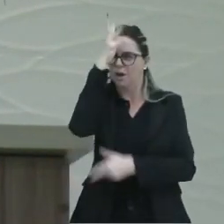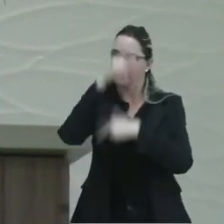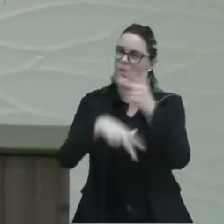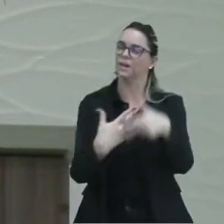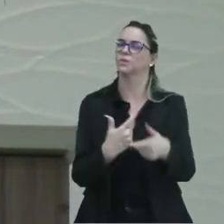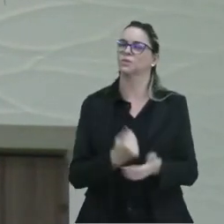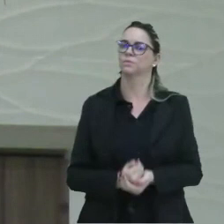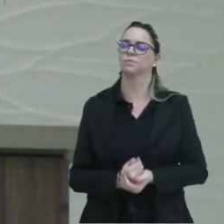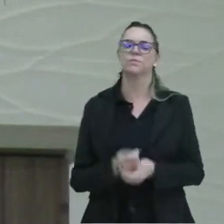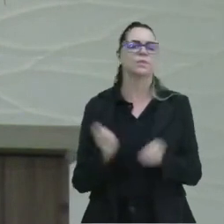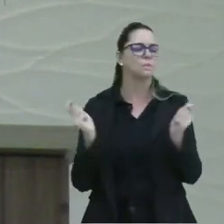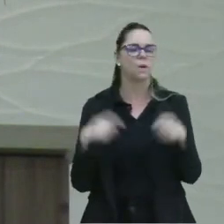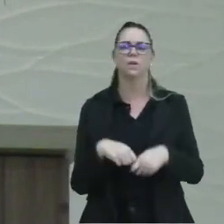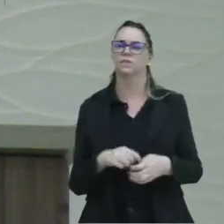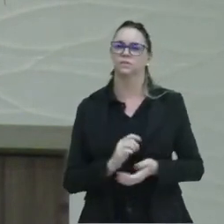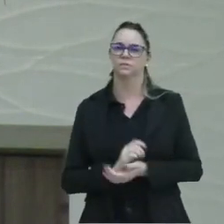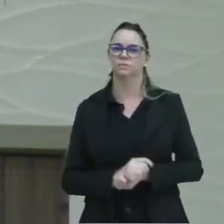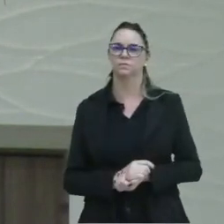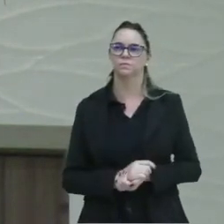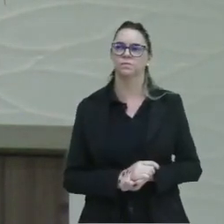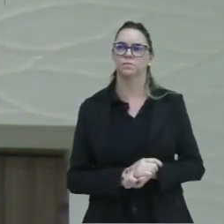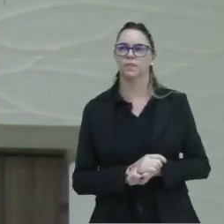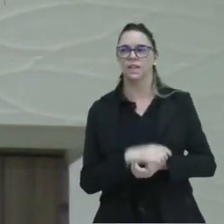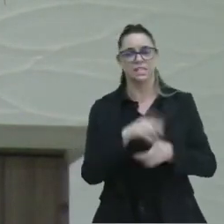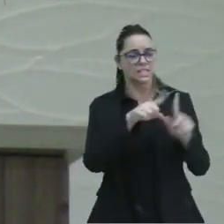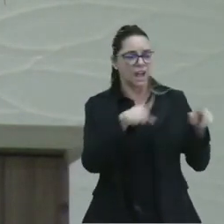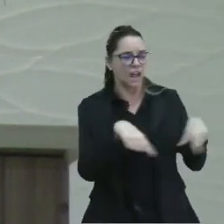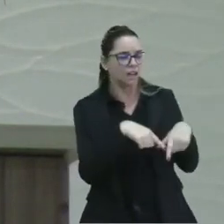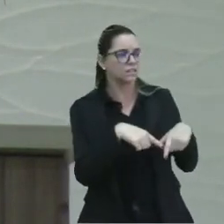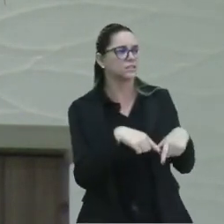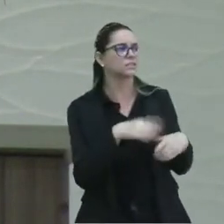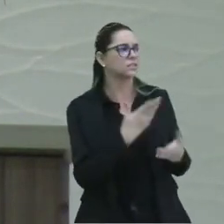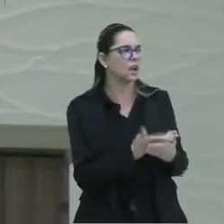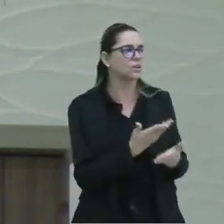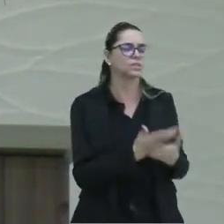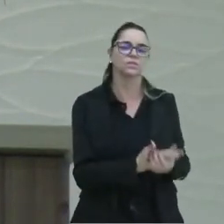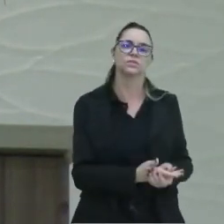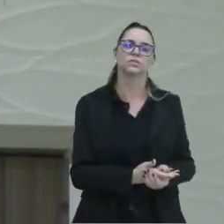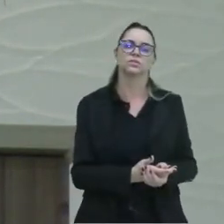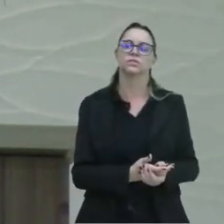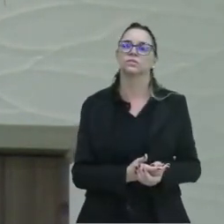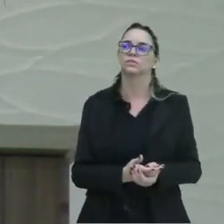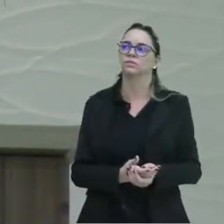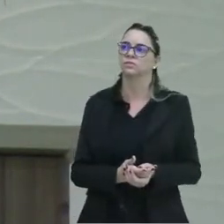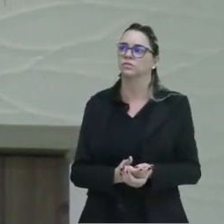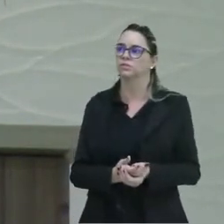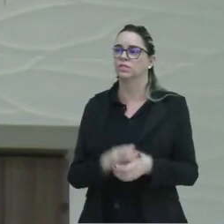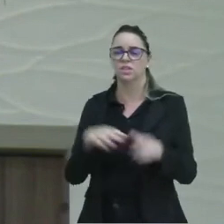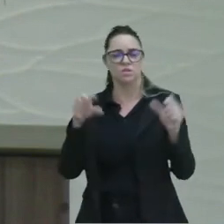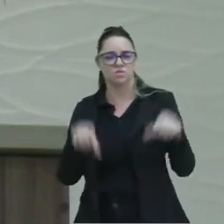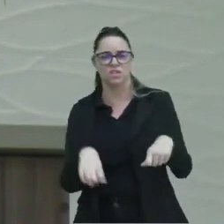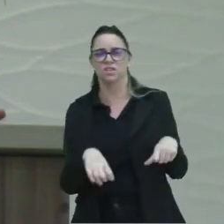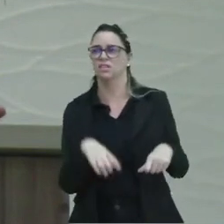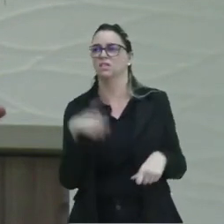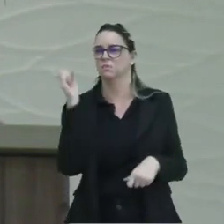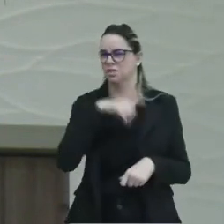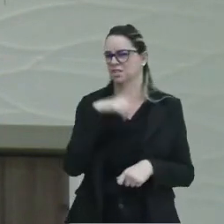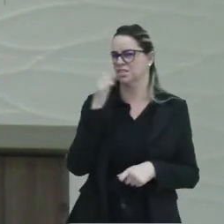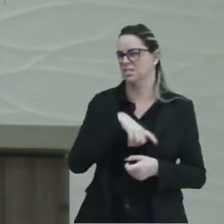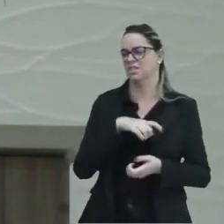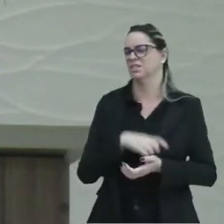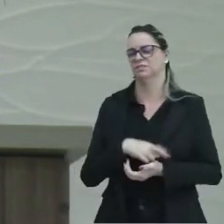Tem nada a ver de professor com problema com o outro em sala de aula depois de audiência pública. Isso aí é papo furado. Nada a